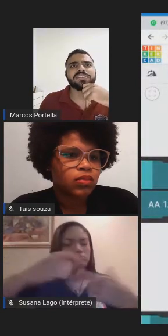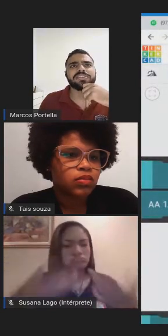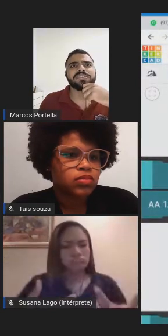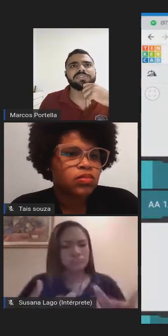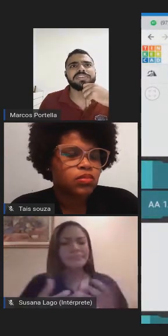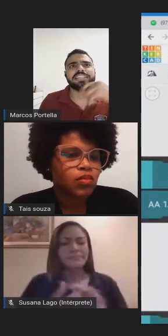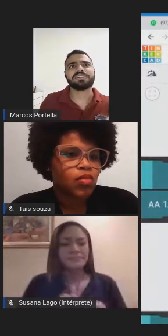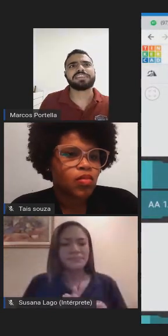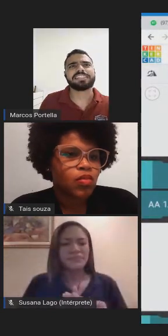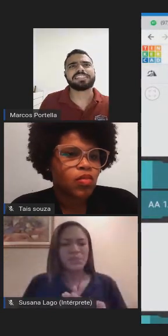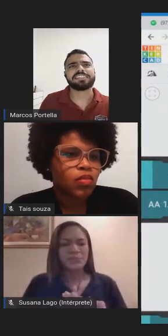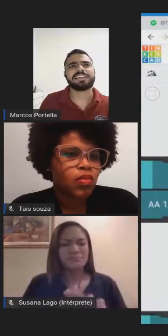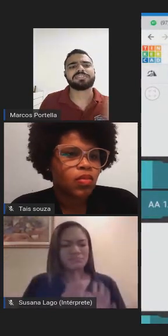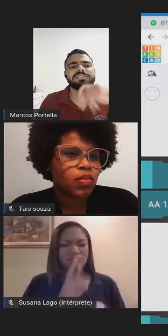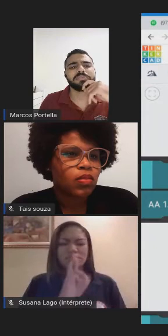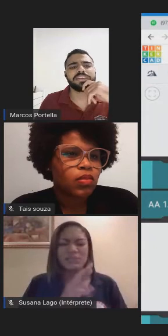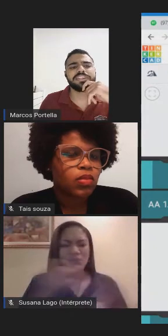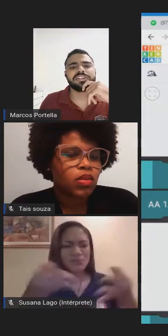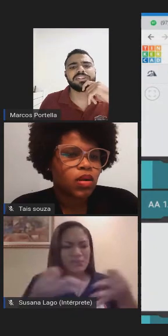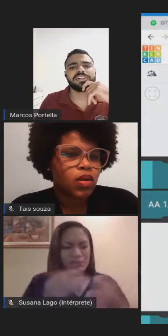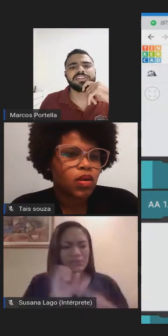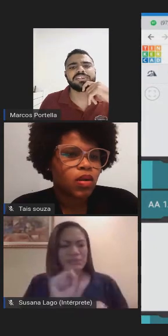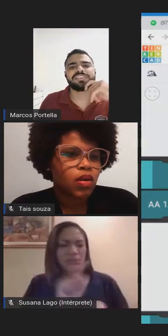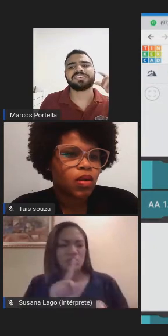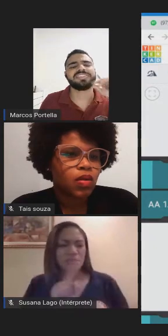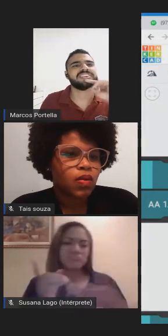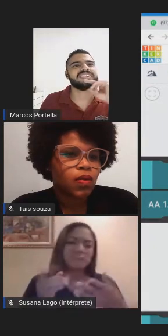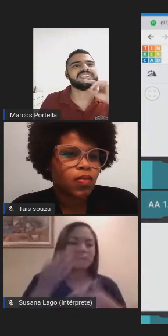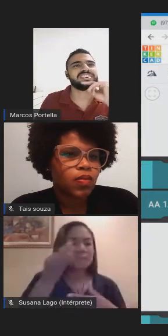esse é o resistor? Esse resistor aqui vai 700? Bora ver?